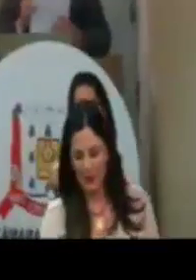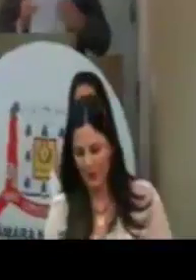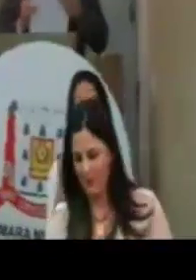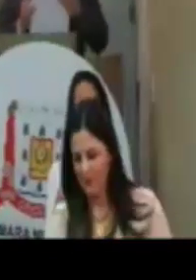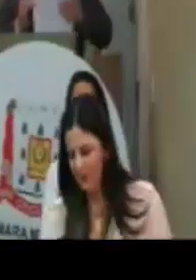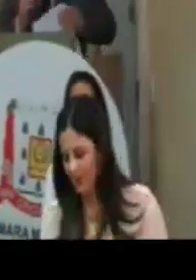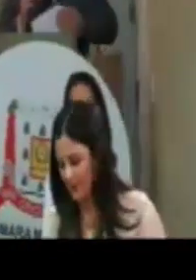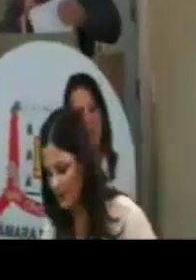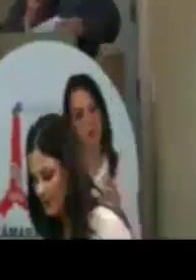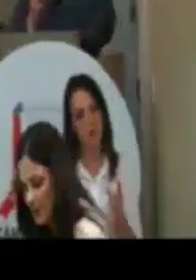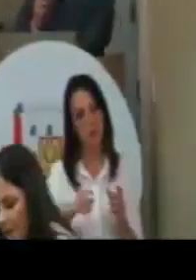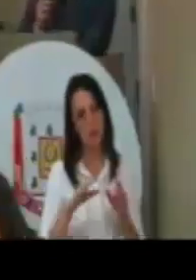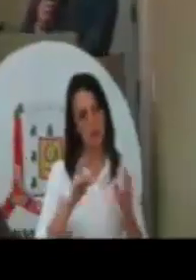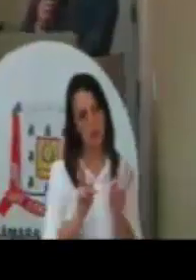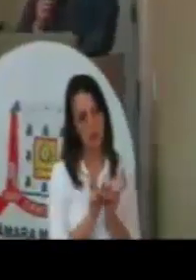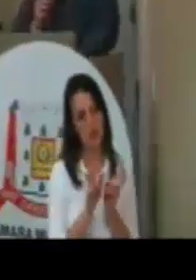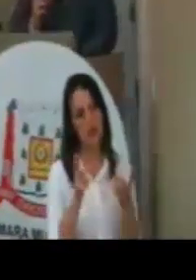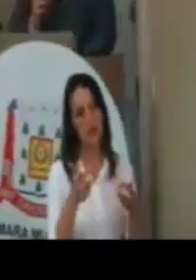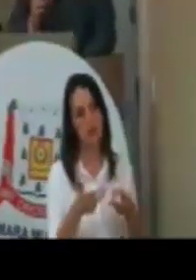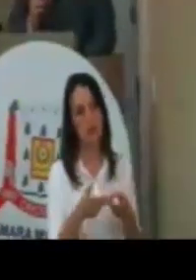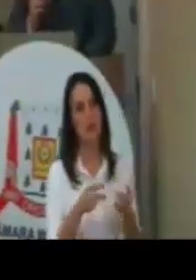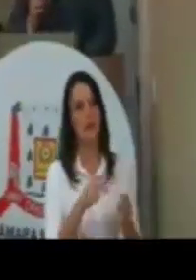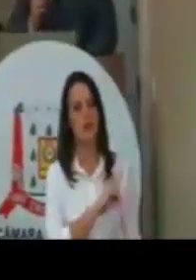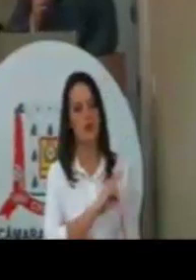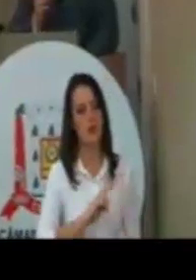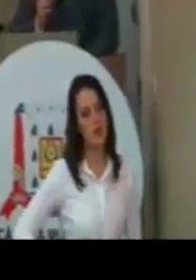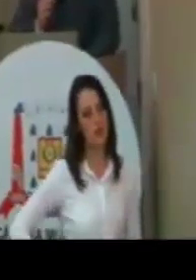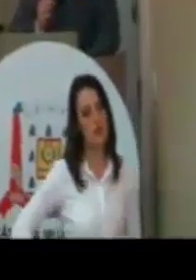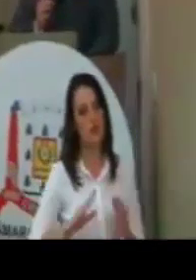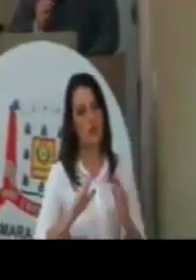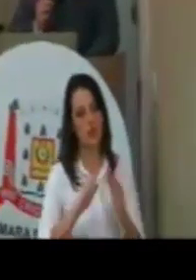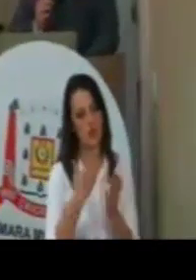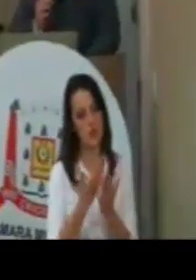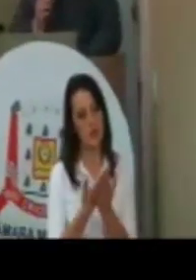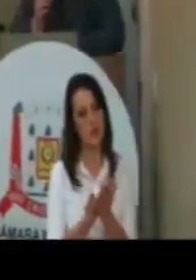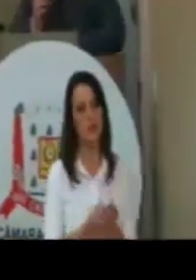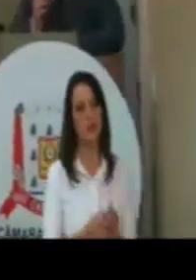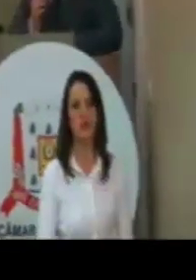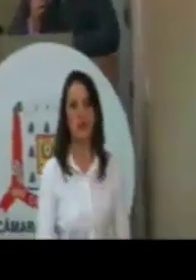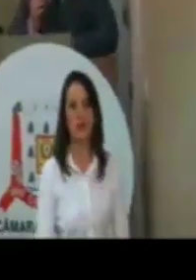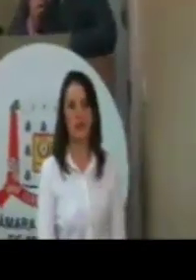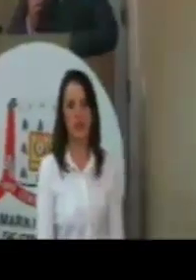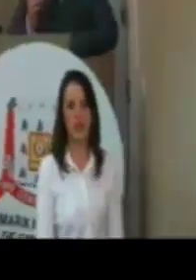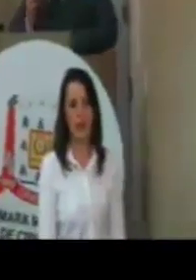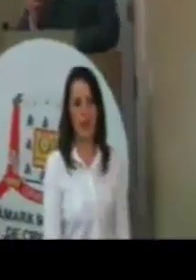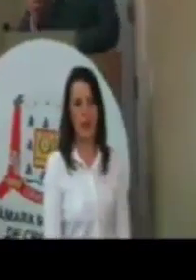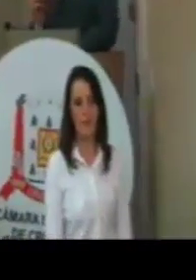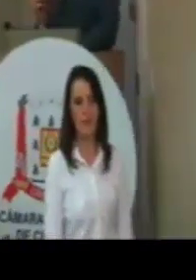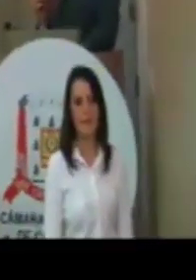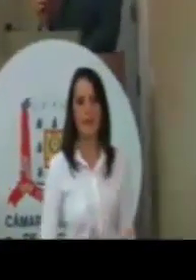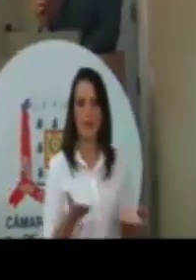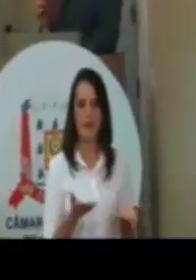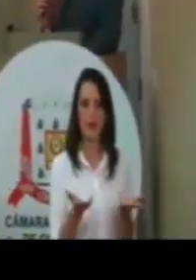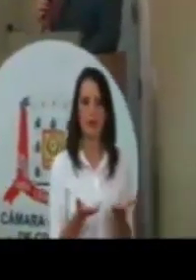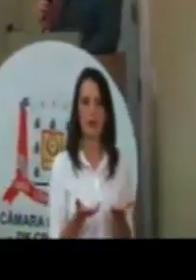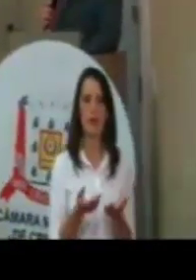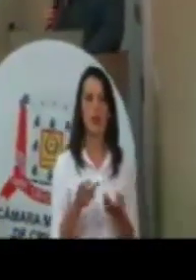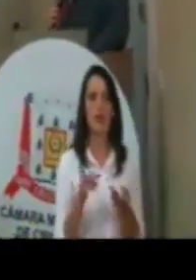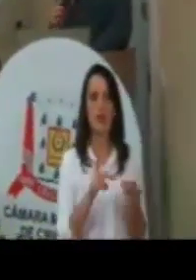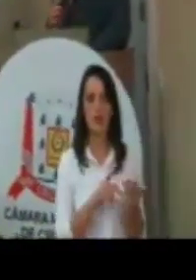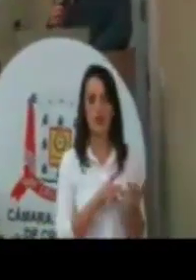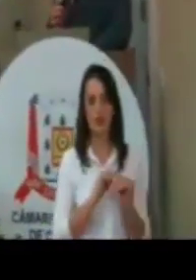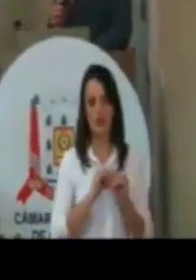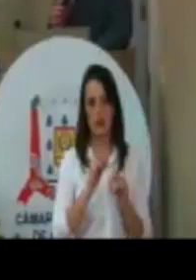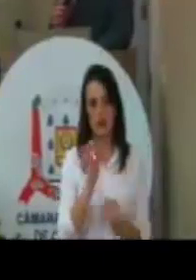segmentos beneficiados, atendidos pela Escola do Legislativo. Neste momento, passamos